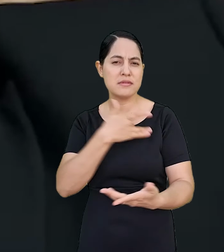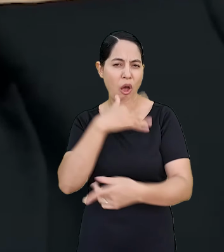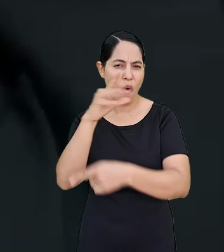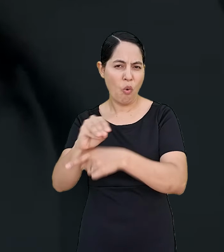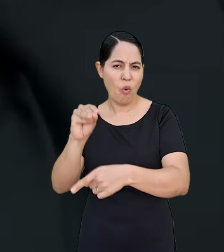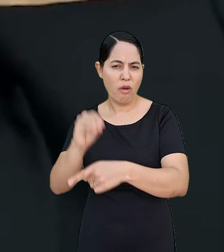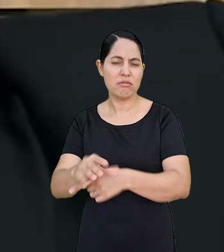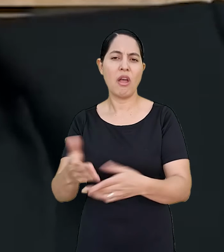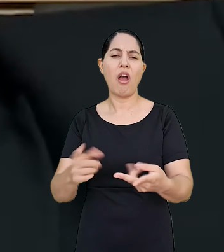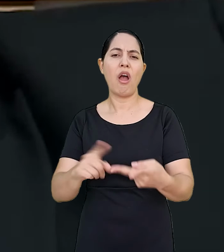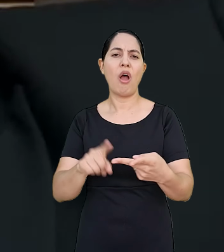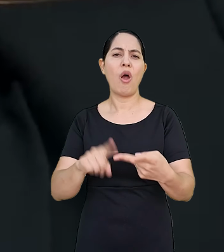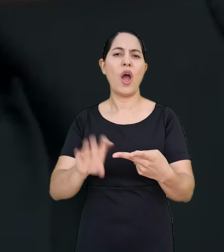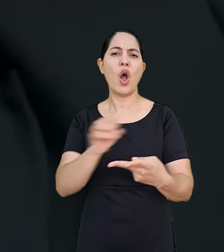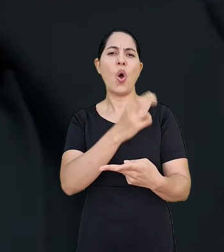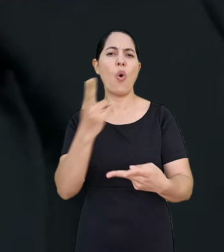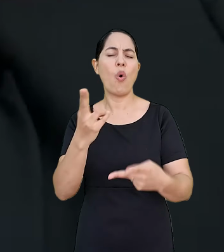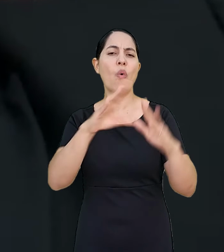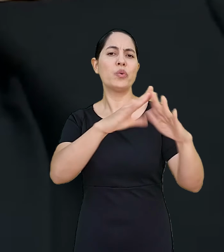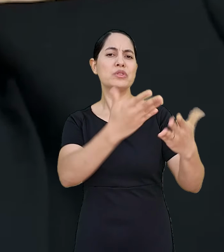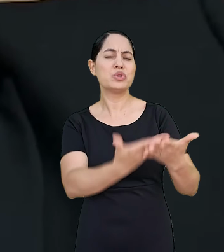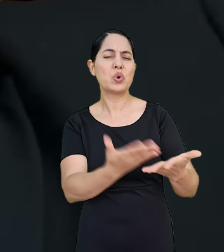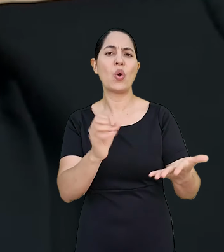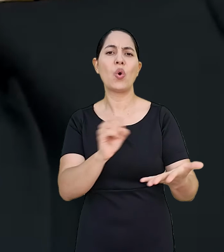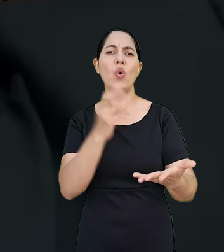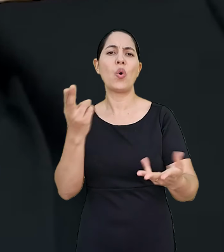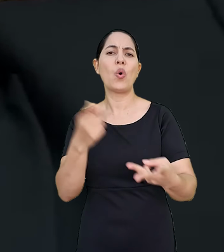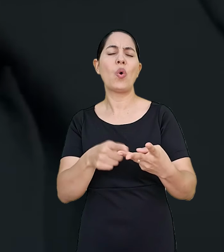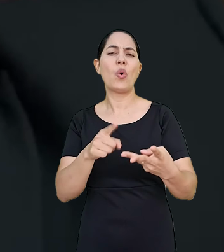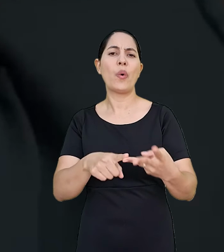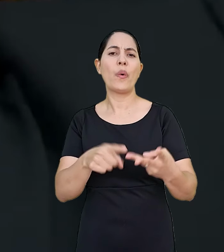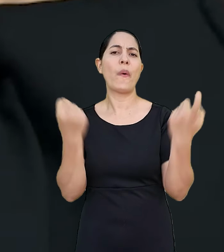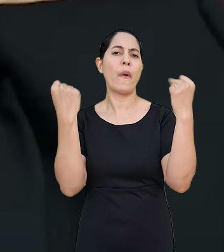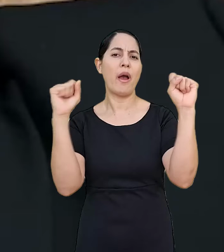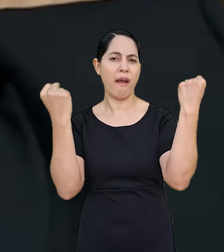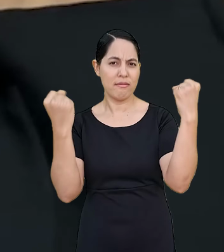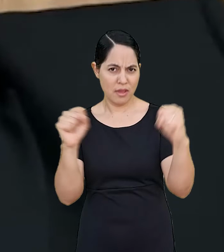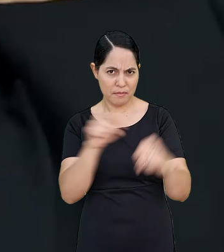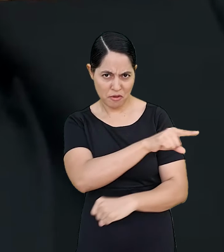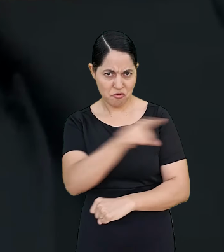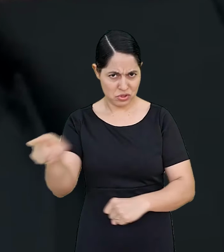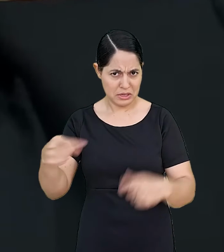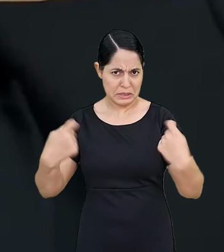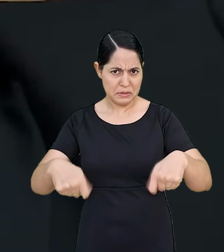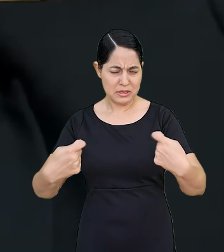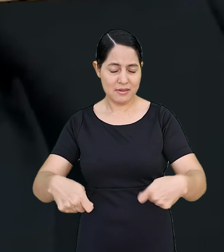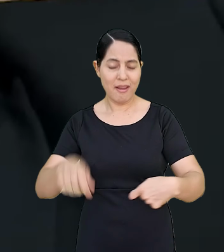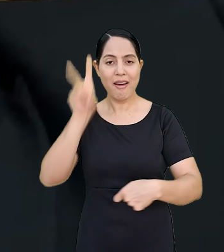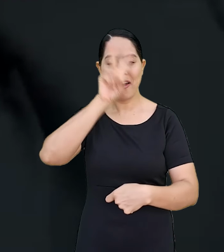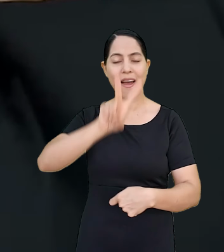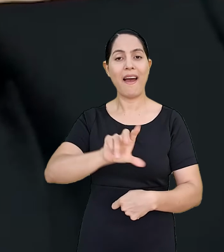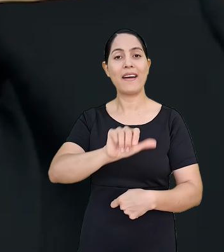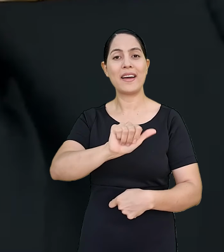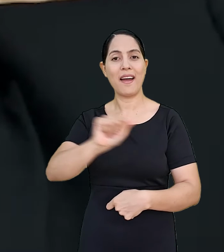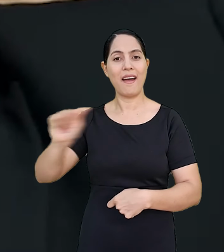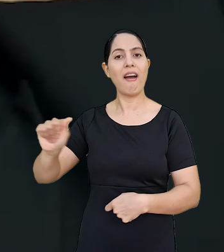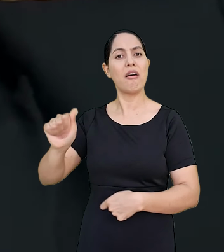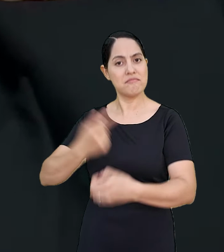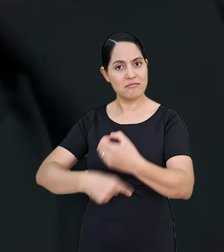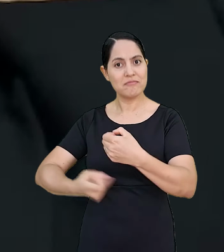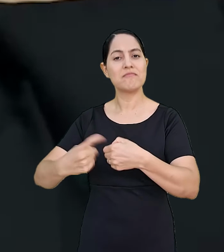uma escola, se precisa procurar até mesmo uma academia, lembre-se que a Caixa de Assistência pode ter um